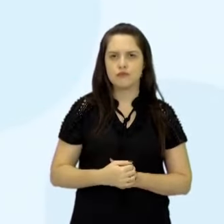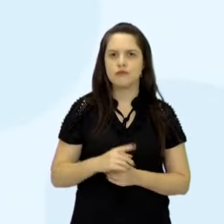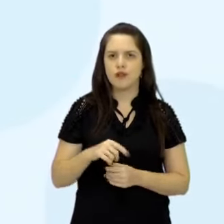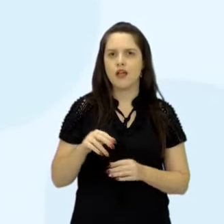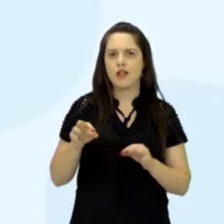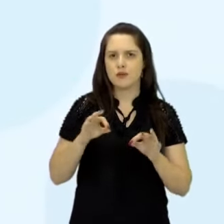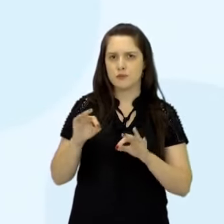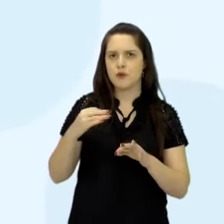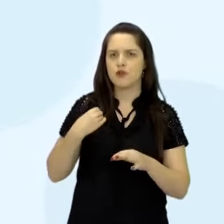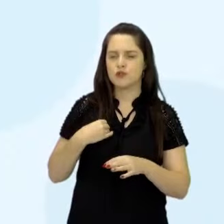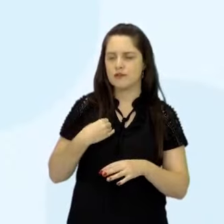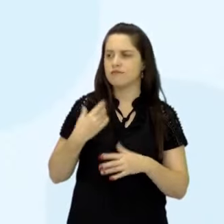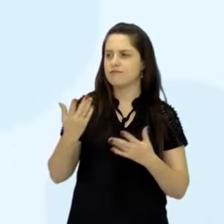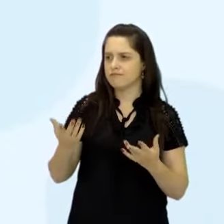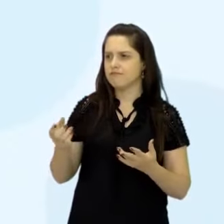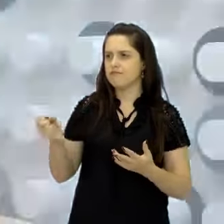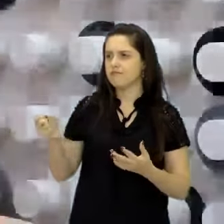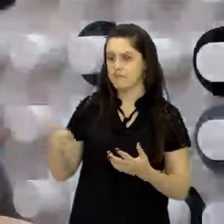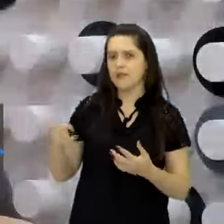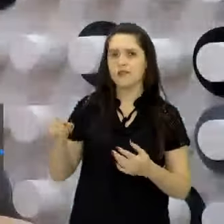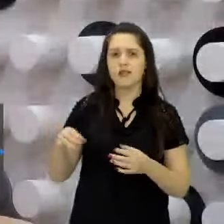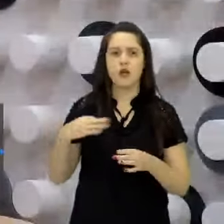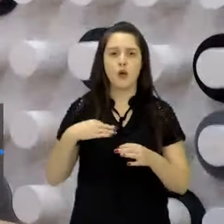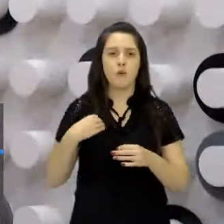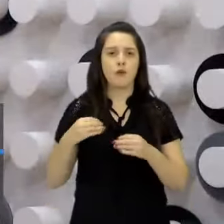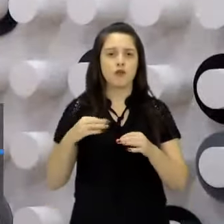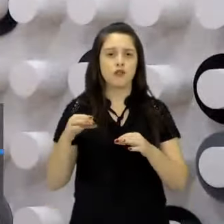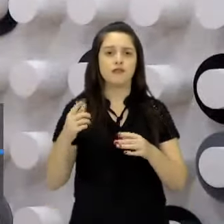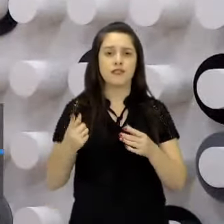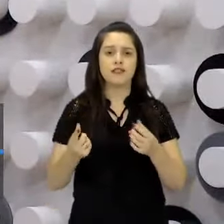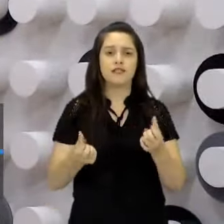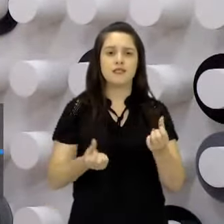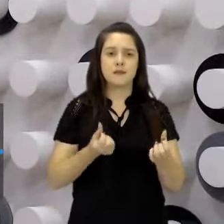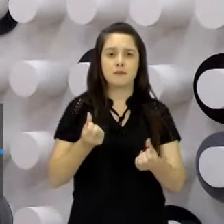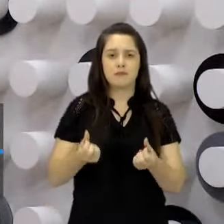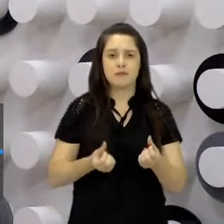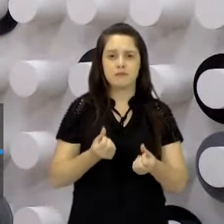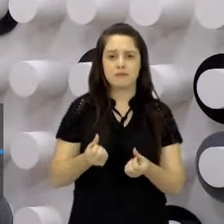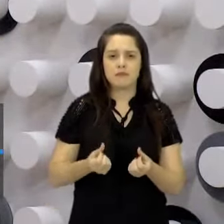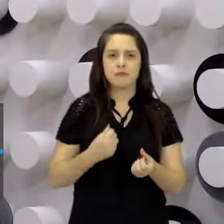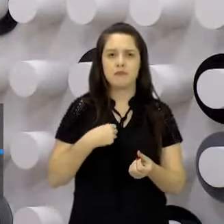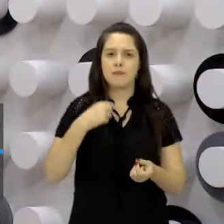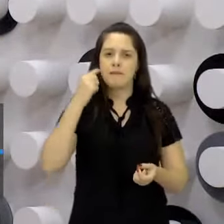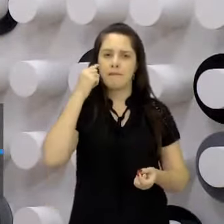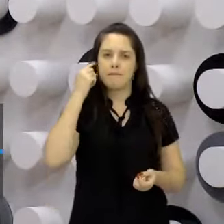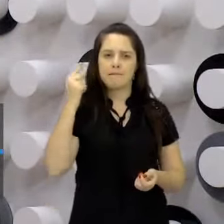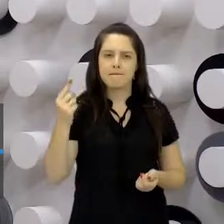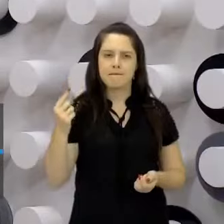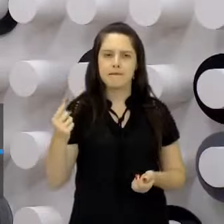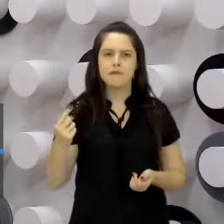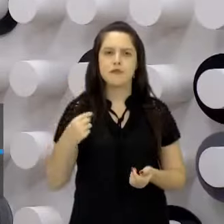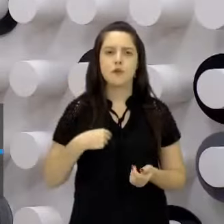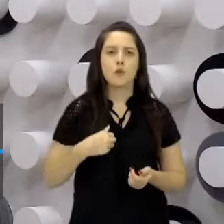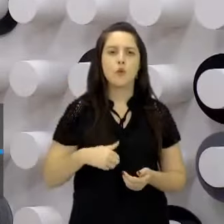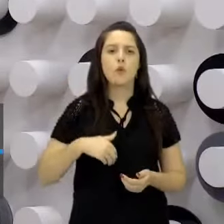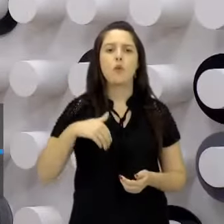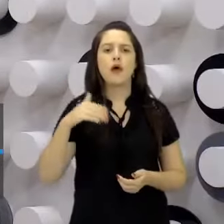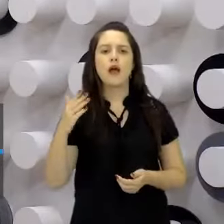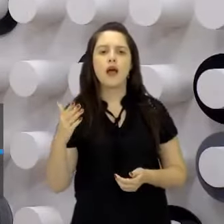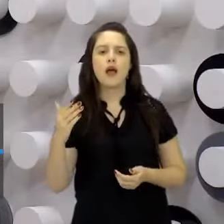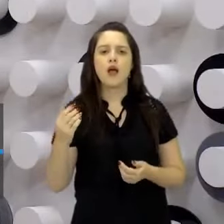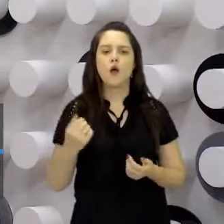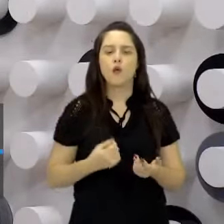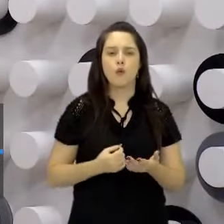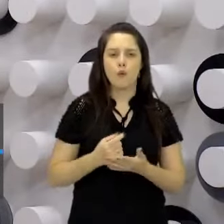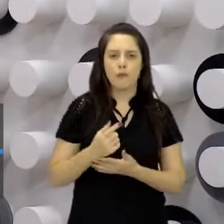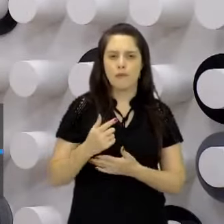de escola. Exatamente, nem o projeto do bimestre, né? Então a gente tem que pensar a longo, a curto, médio e a longo prazo,